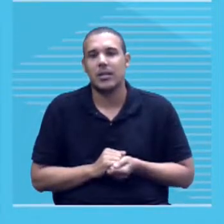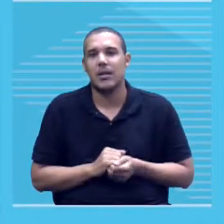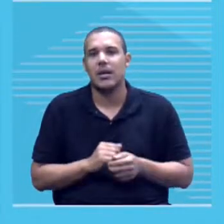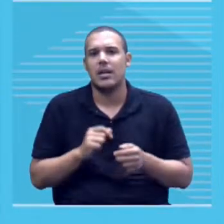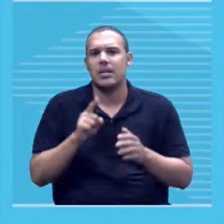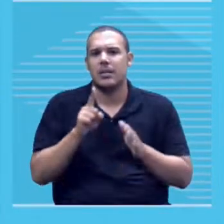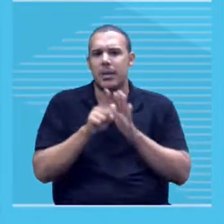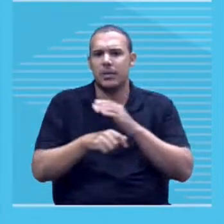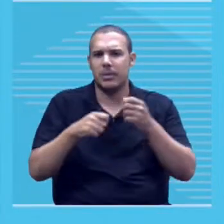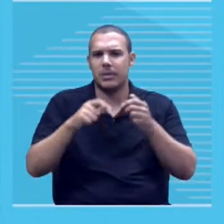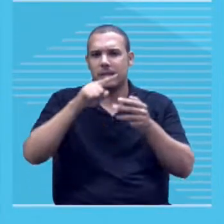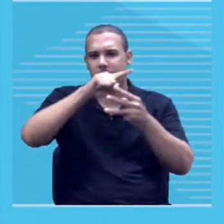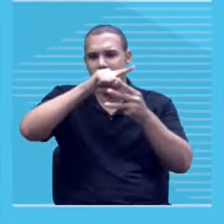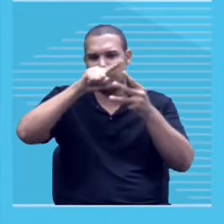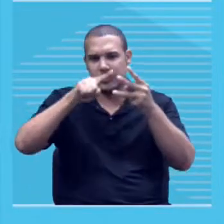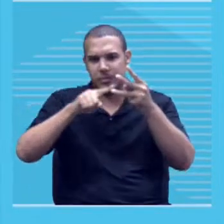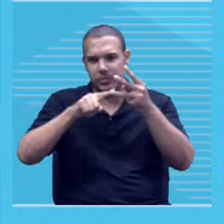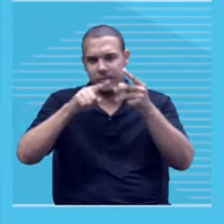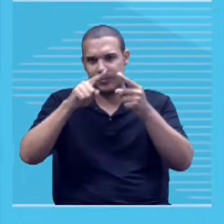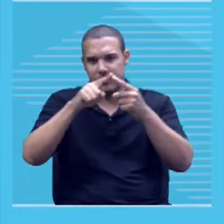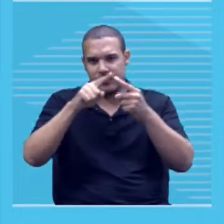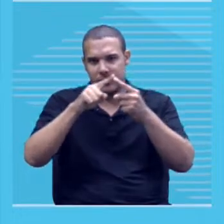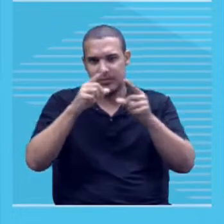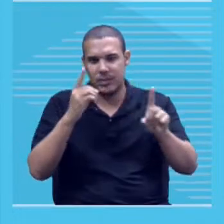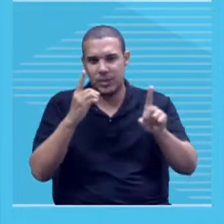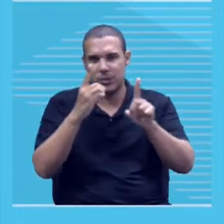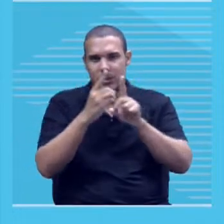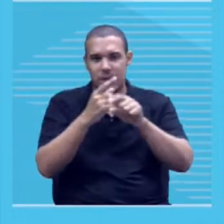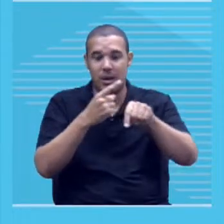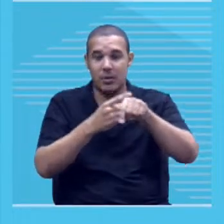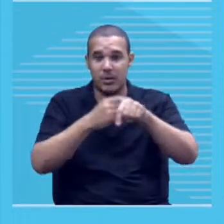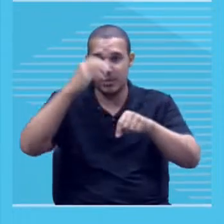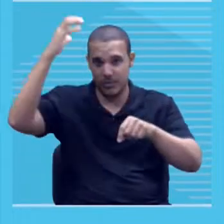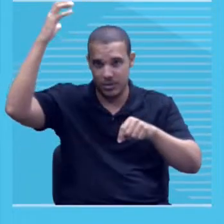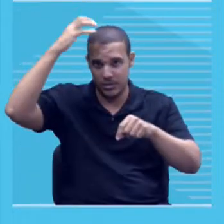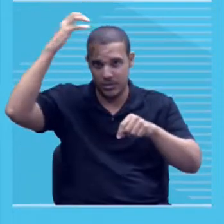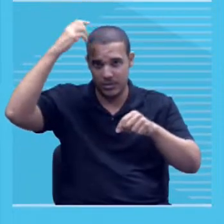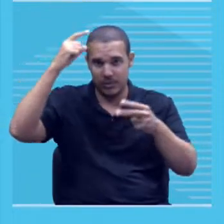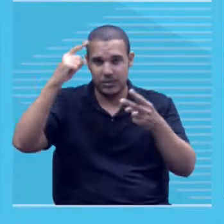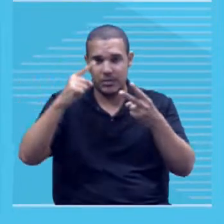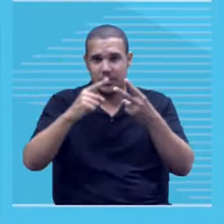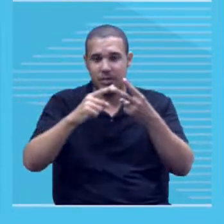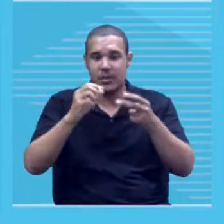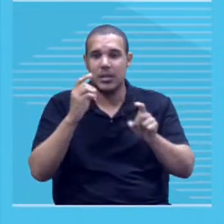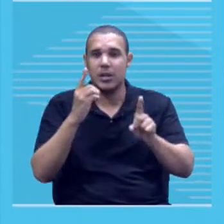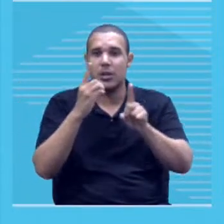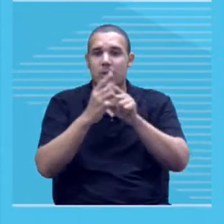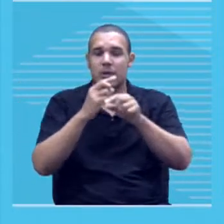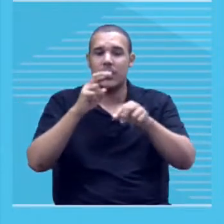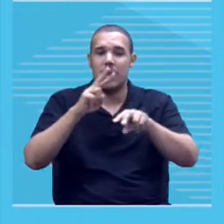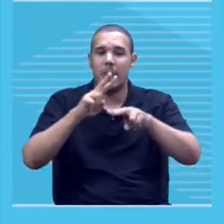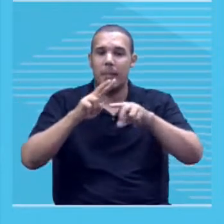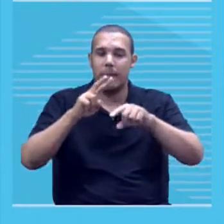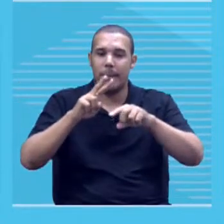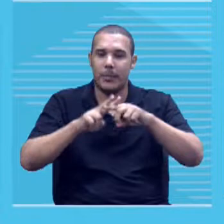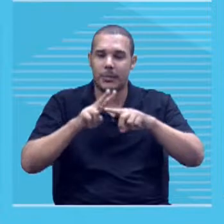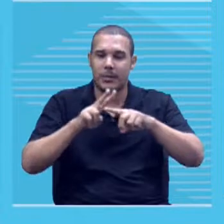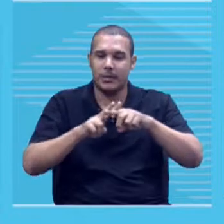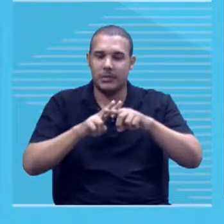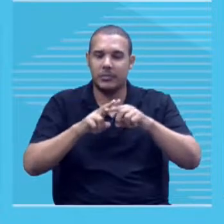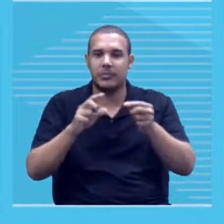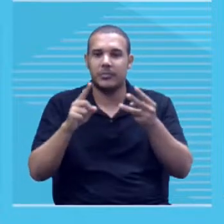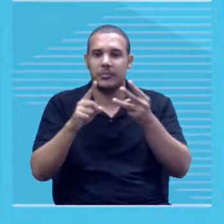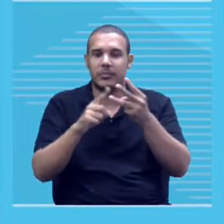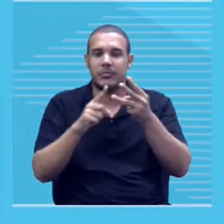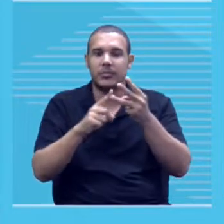passos. Primeiro passo, achar o tempo de banho. Segundo passo, achar a potência do chuveiro na unidade correta. Terceiro